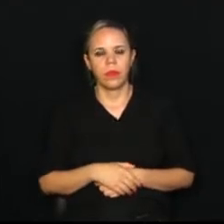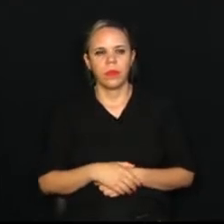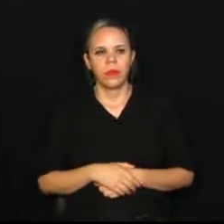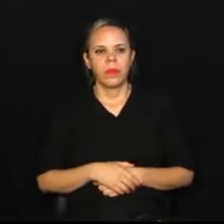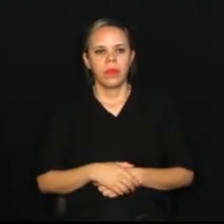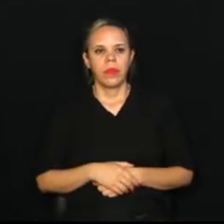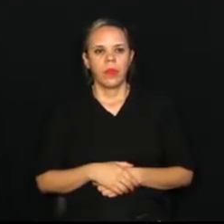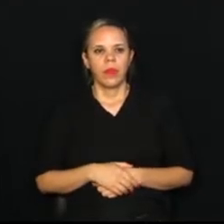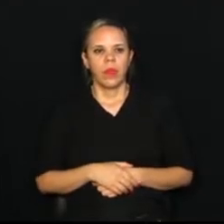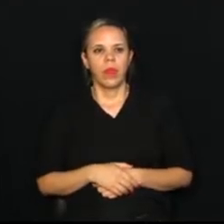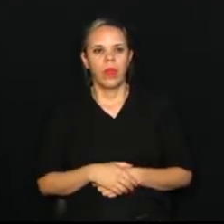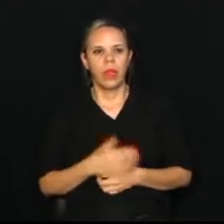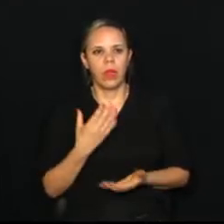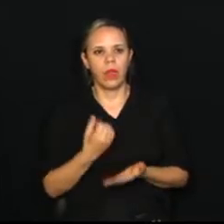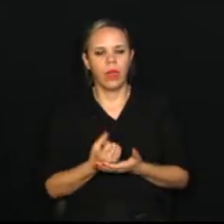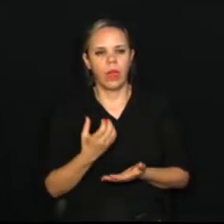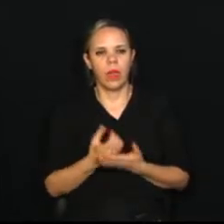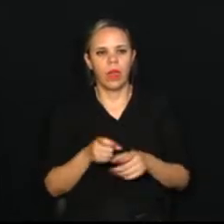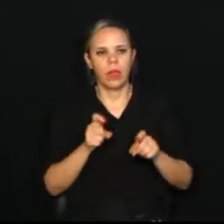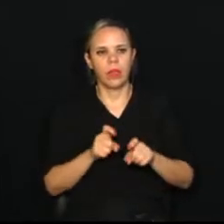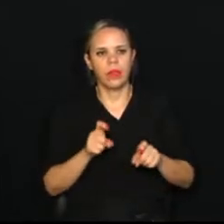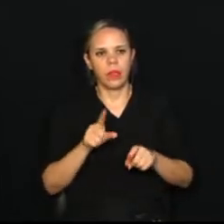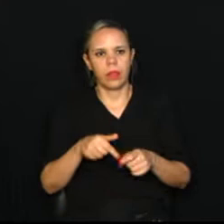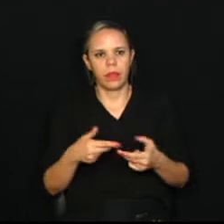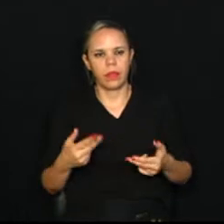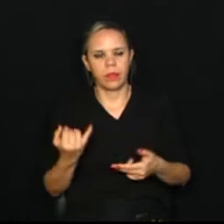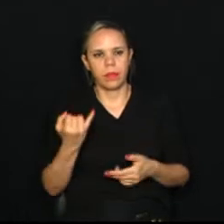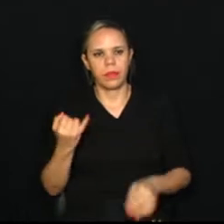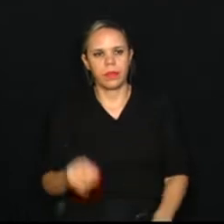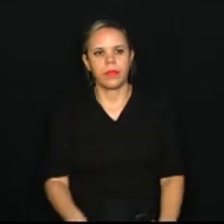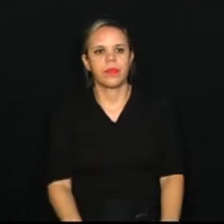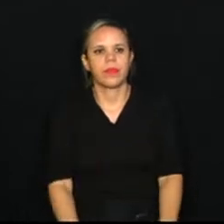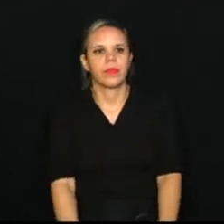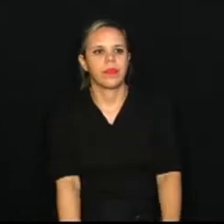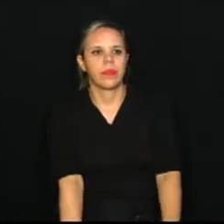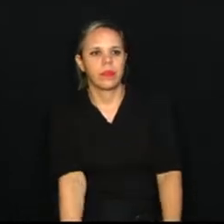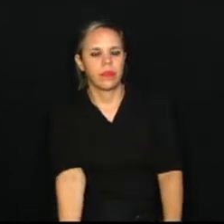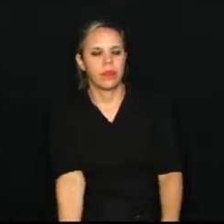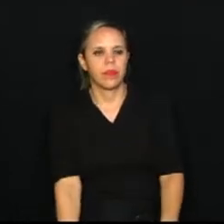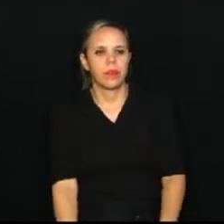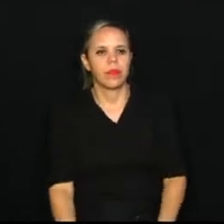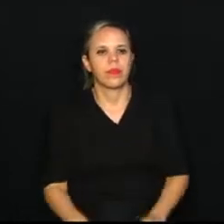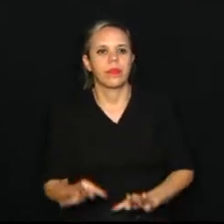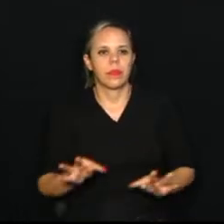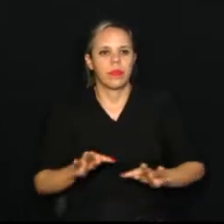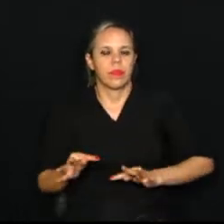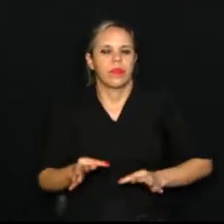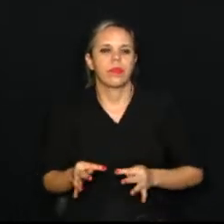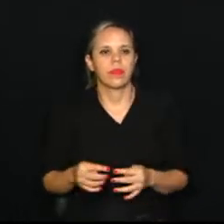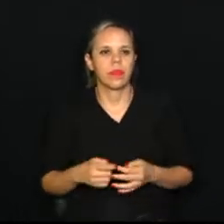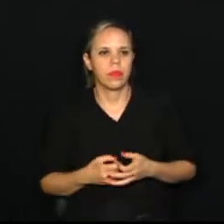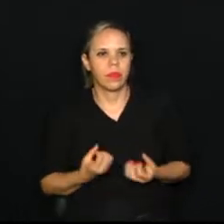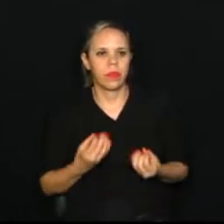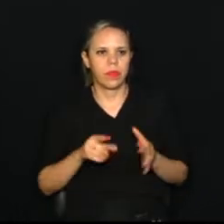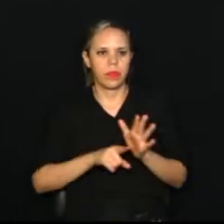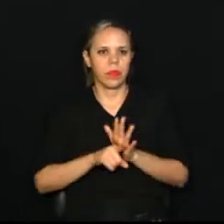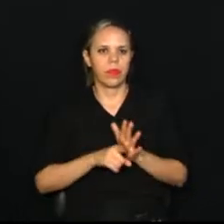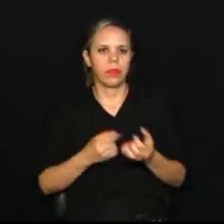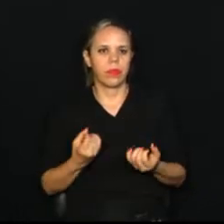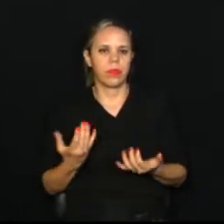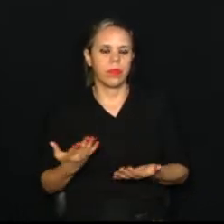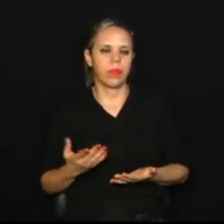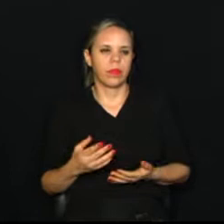O armazenamento de informações é algo muito importante. E o tratamento dessas informações.